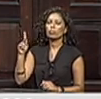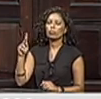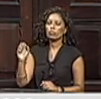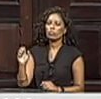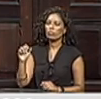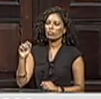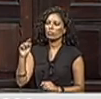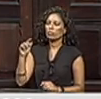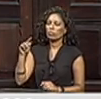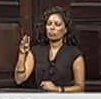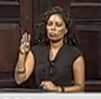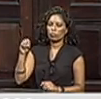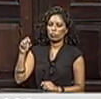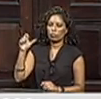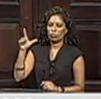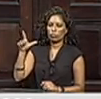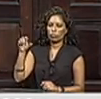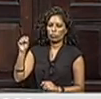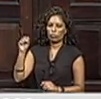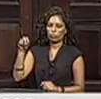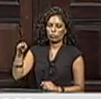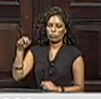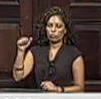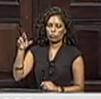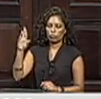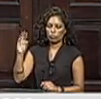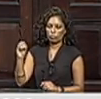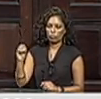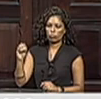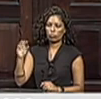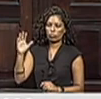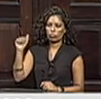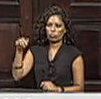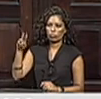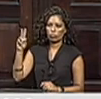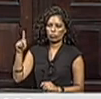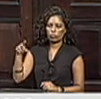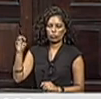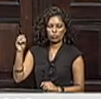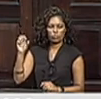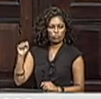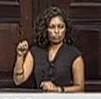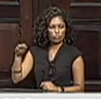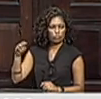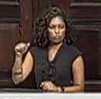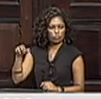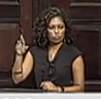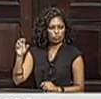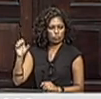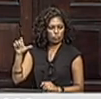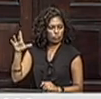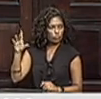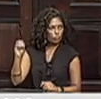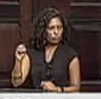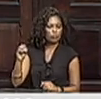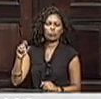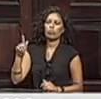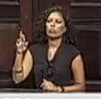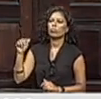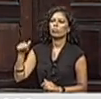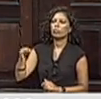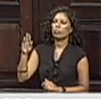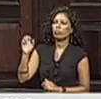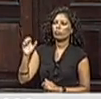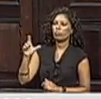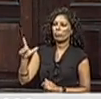Bolsonaro, Geraldo Moreira, Gustavo Tutuca, Iranildo Campos, Marcelo Simão, Marcos Abraão, Marcos Miller, Milton Rangel,